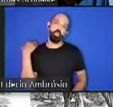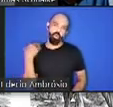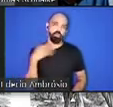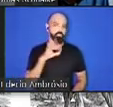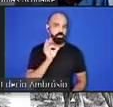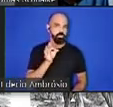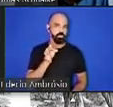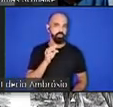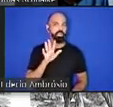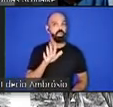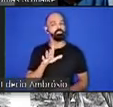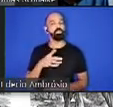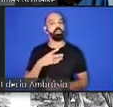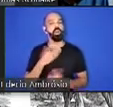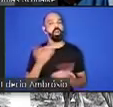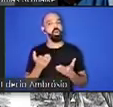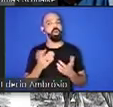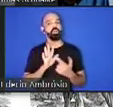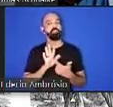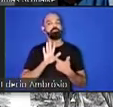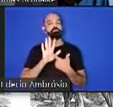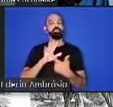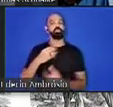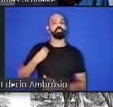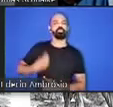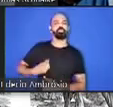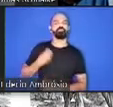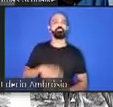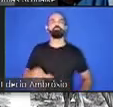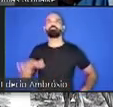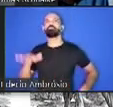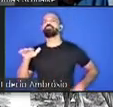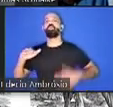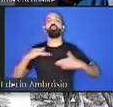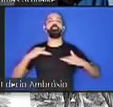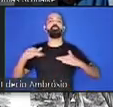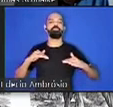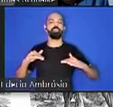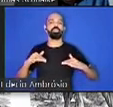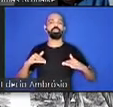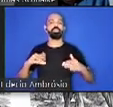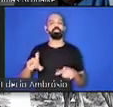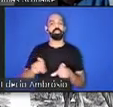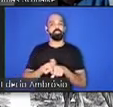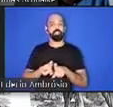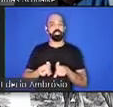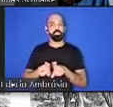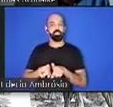por outro lado ele está sendo representado como se estivesse vivo. E nós temos também,